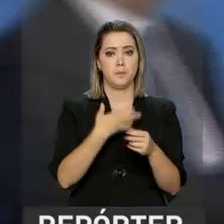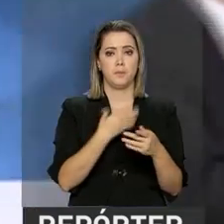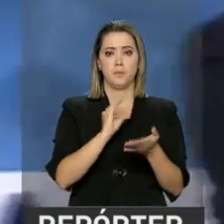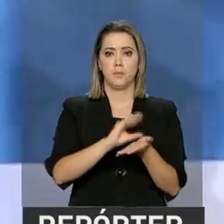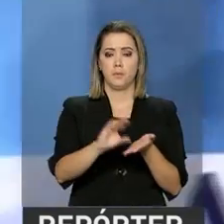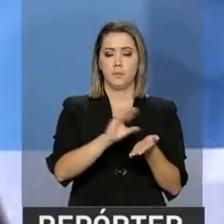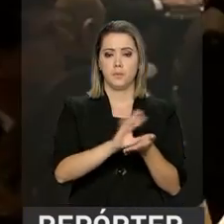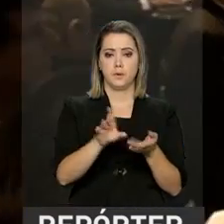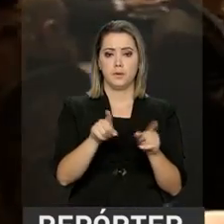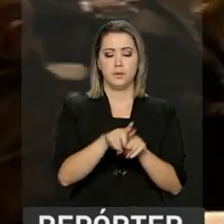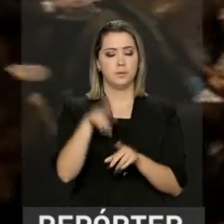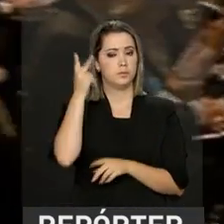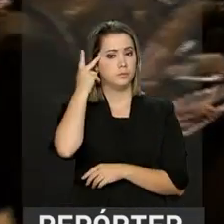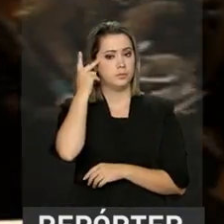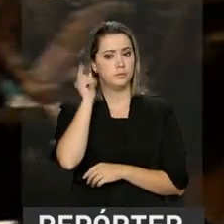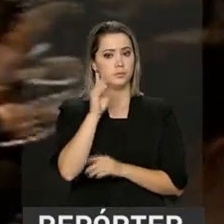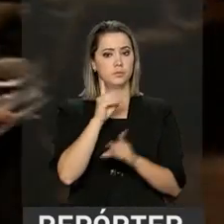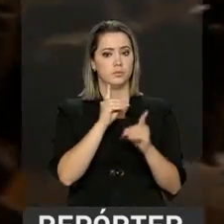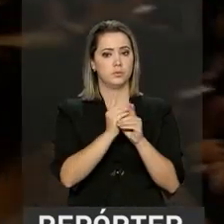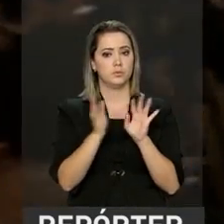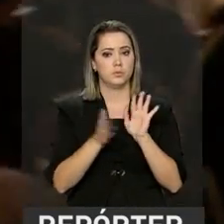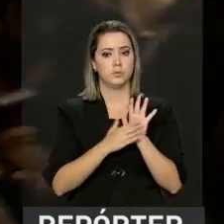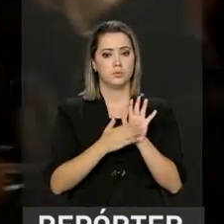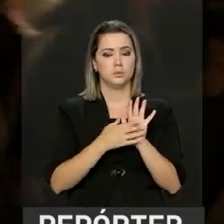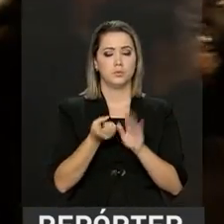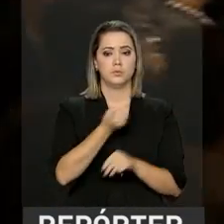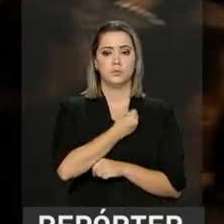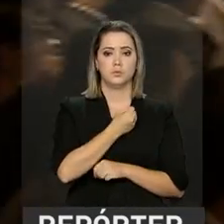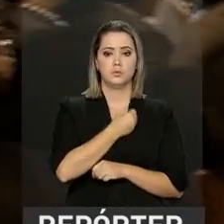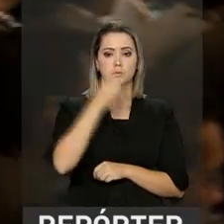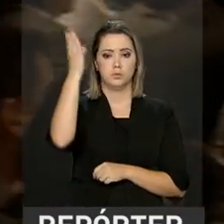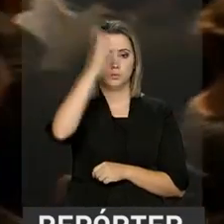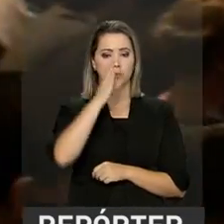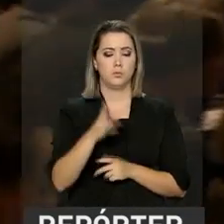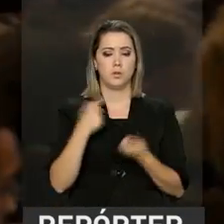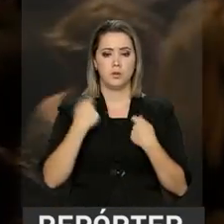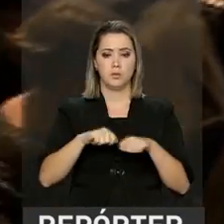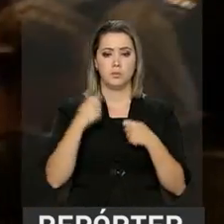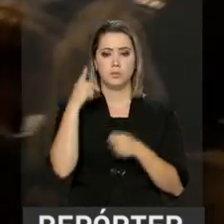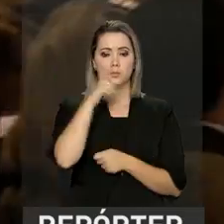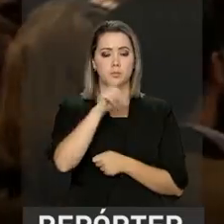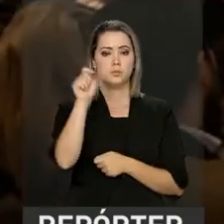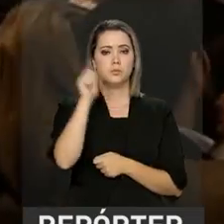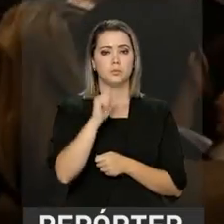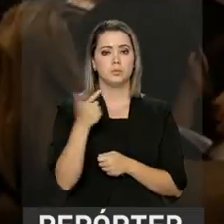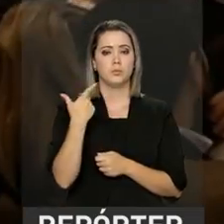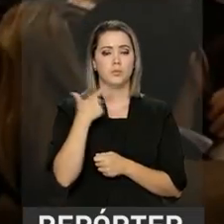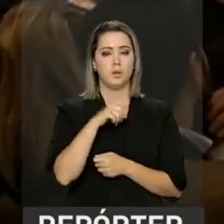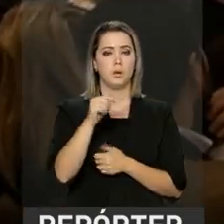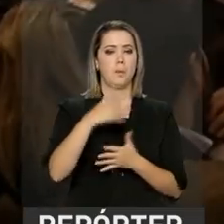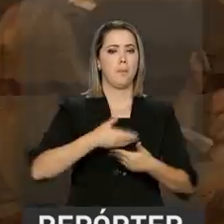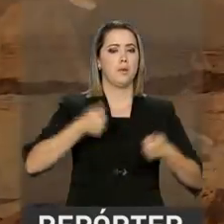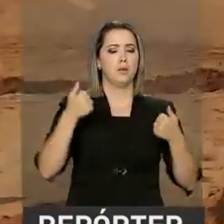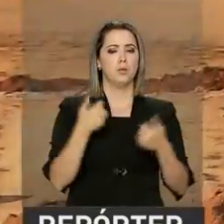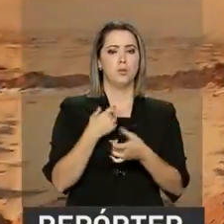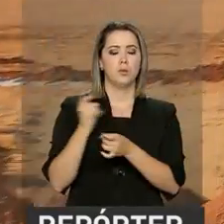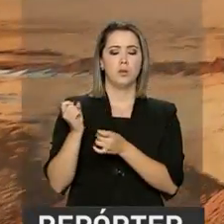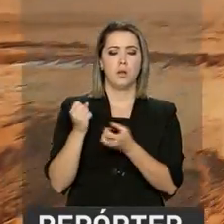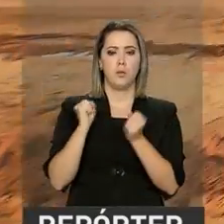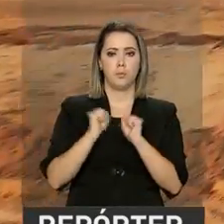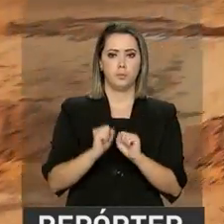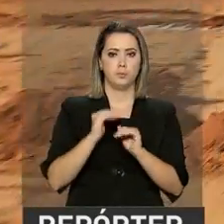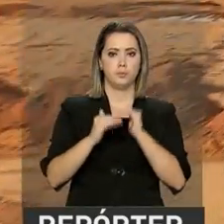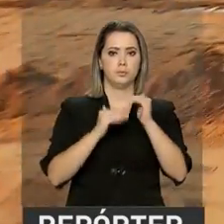na capital paulista no encontro foram apresentados números que o Brasil precisa alcançar para se tornar mais competitivo